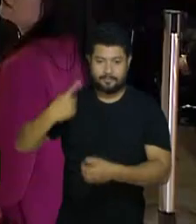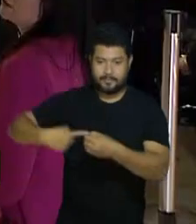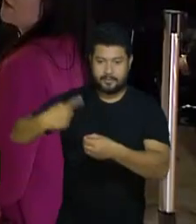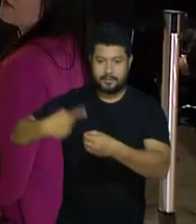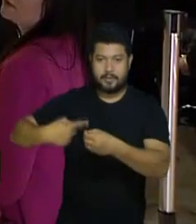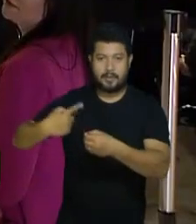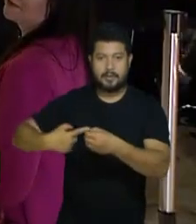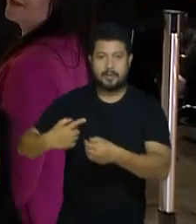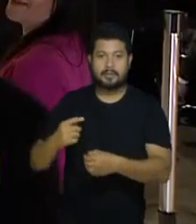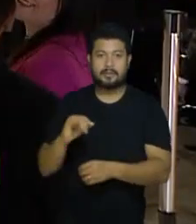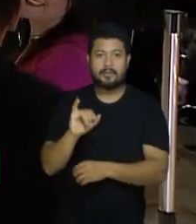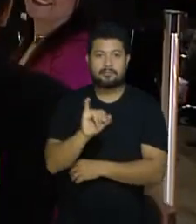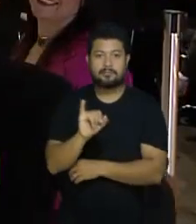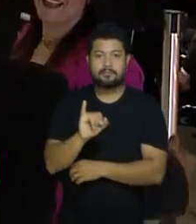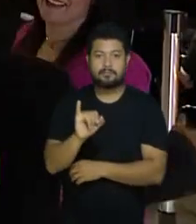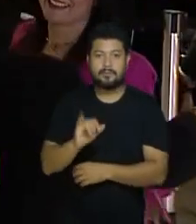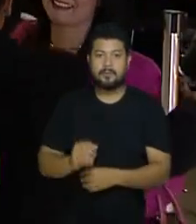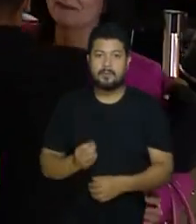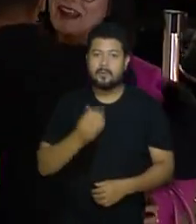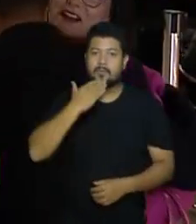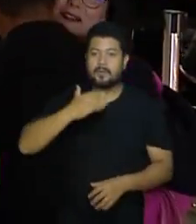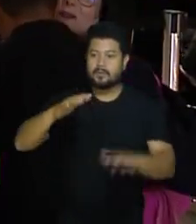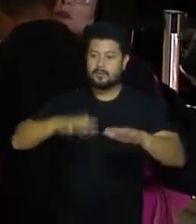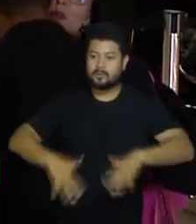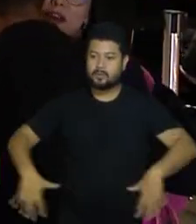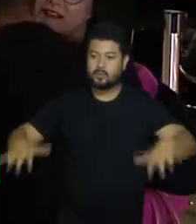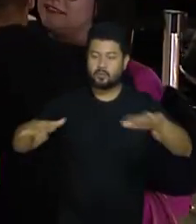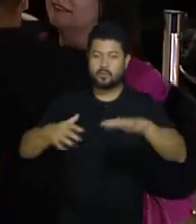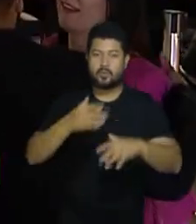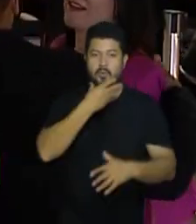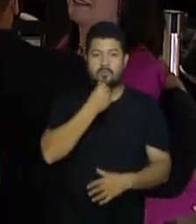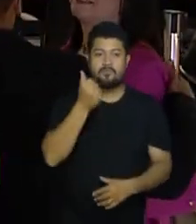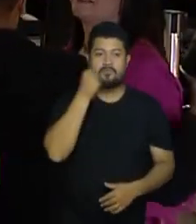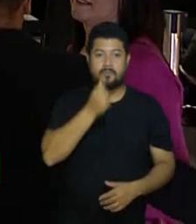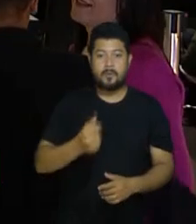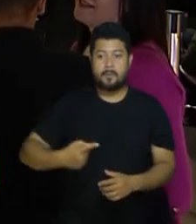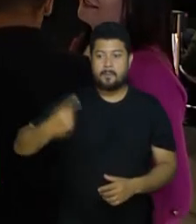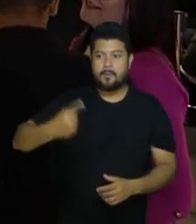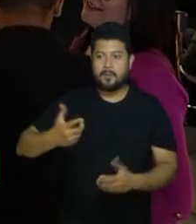Boa tarde a todos e a todas. Primeiramente, agradecer